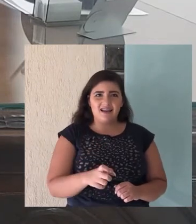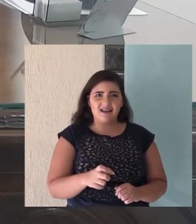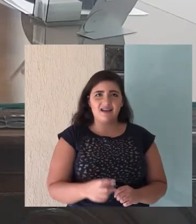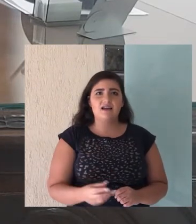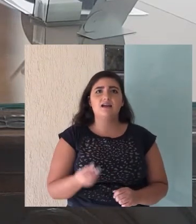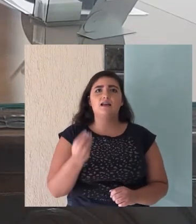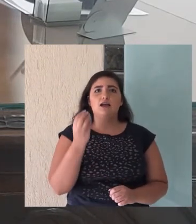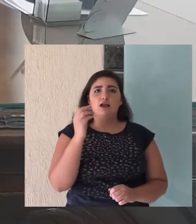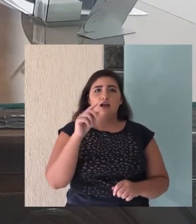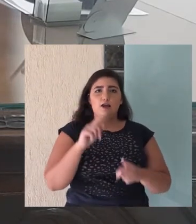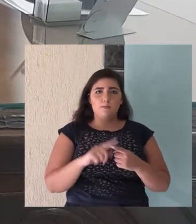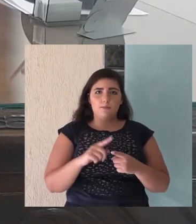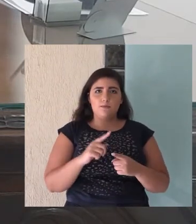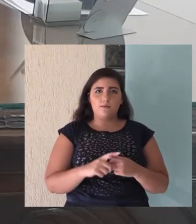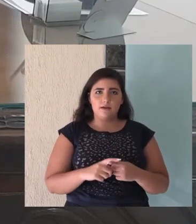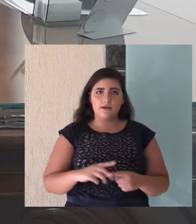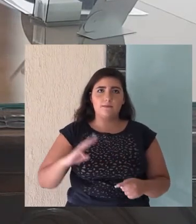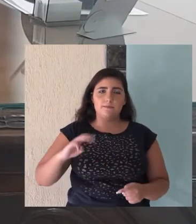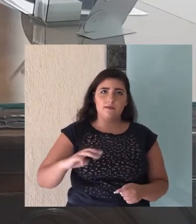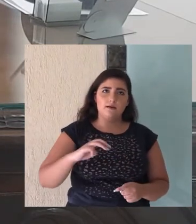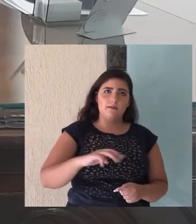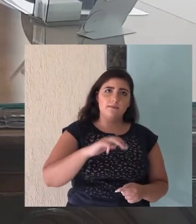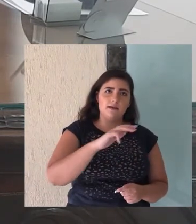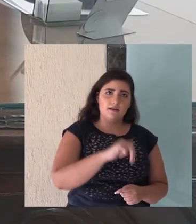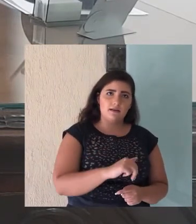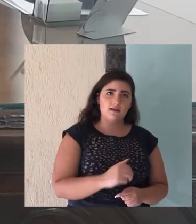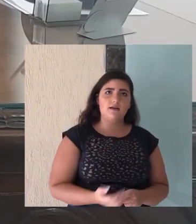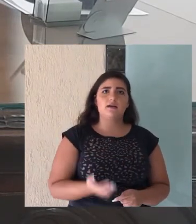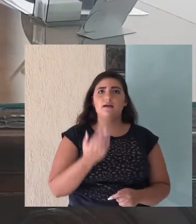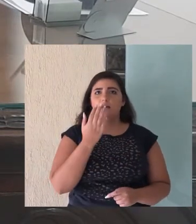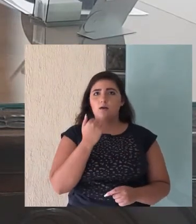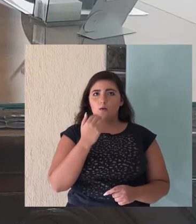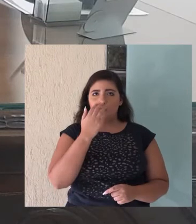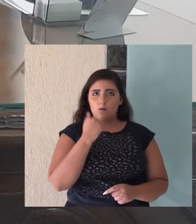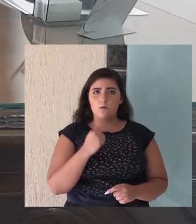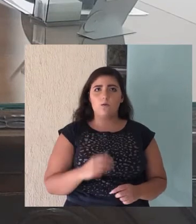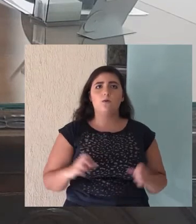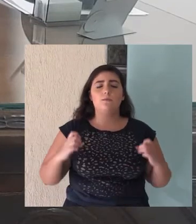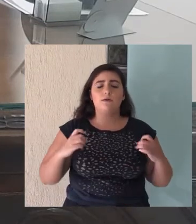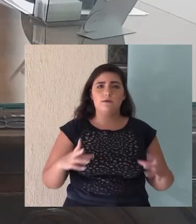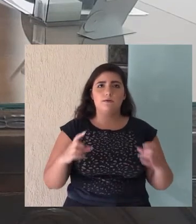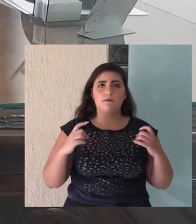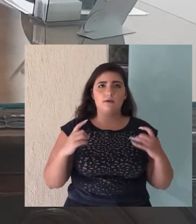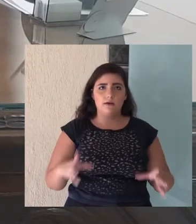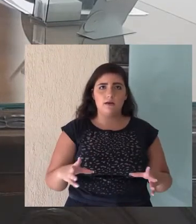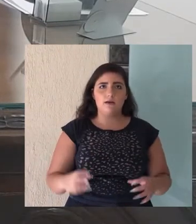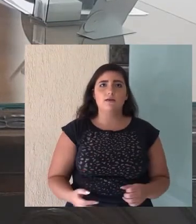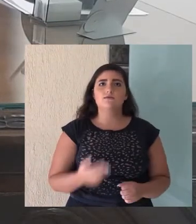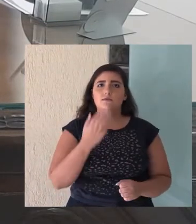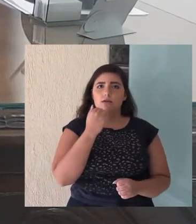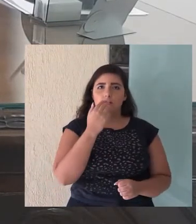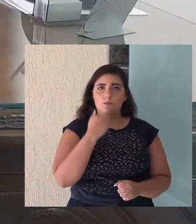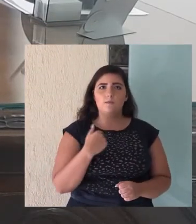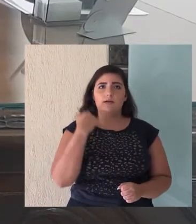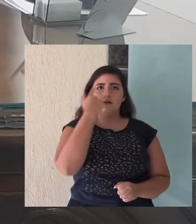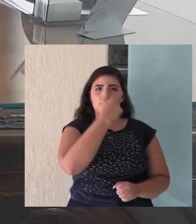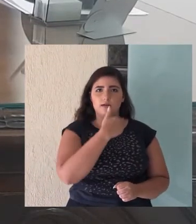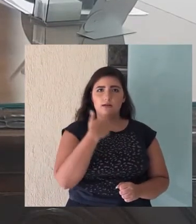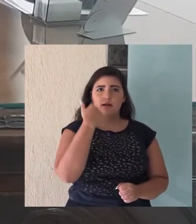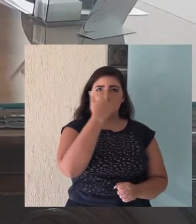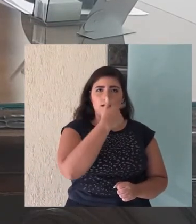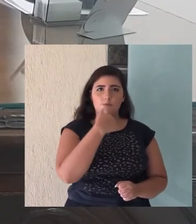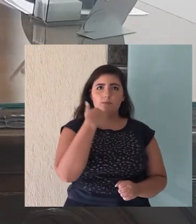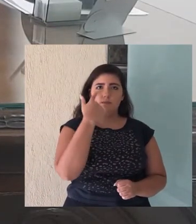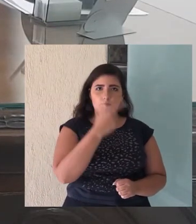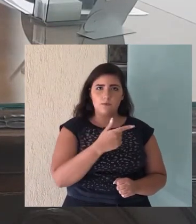nós temos, a flora bacteriana na cavidade bucal, a gente tem algumas bactérias que têm maior propensão à